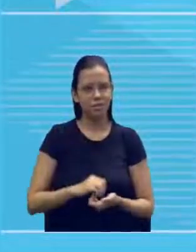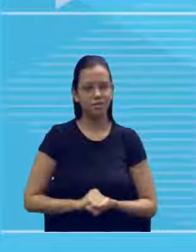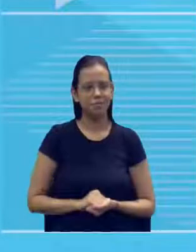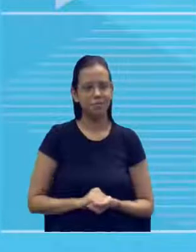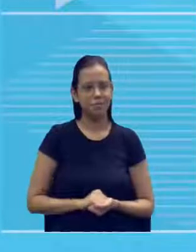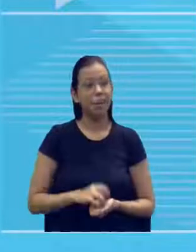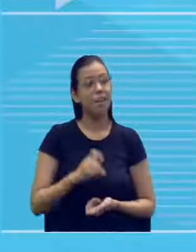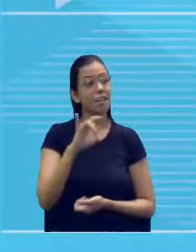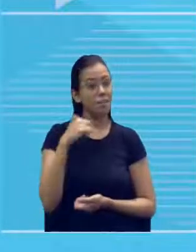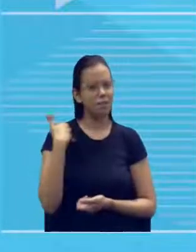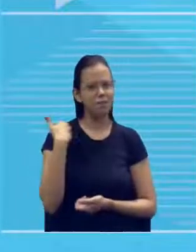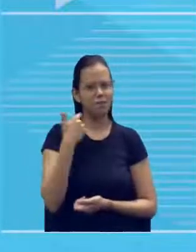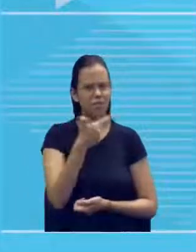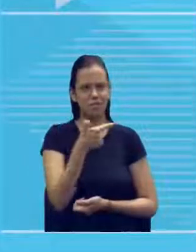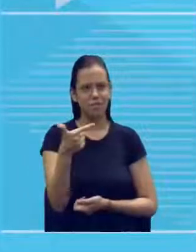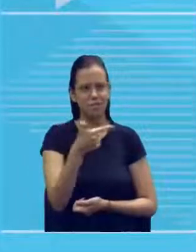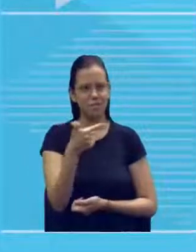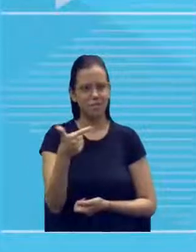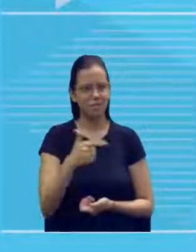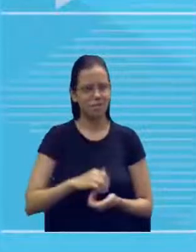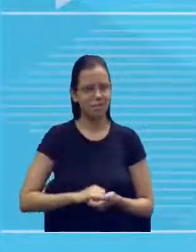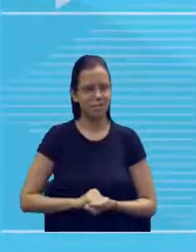Pois é.